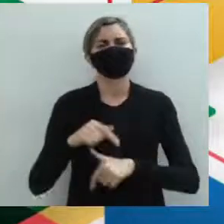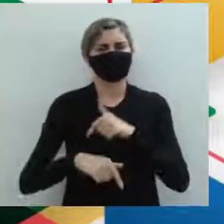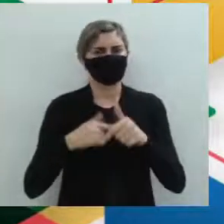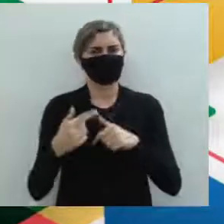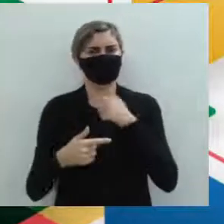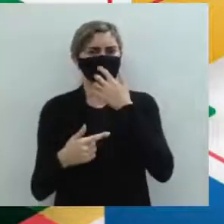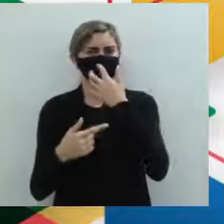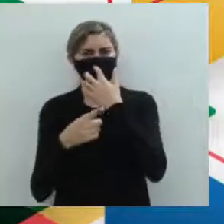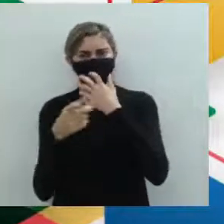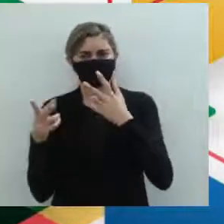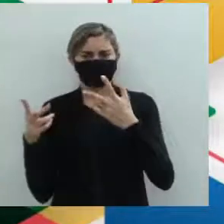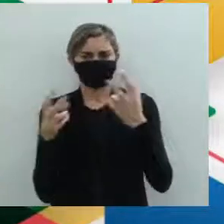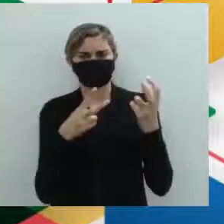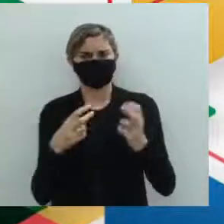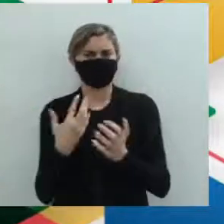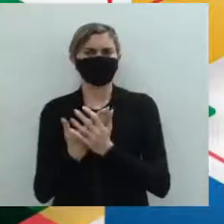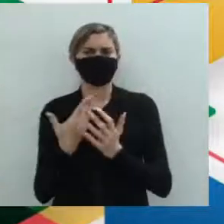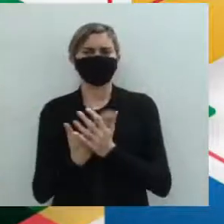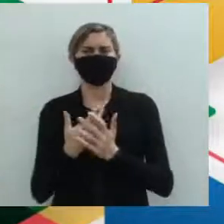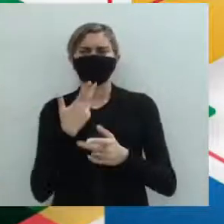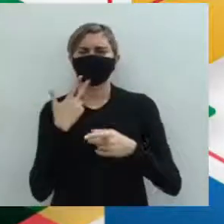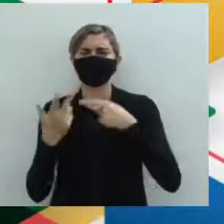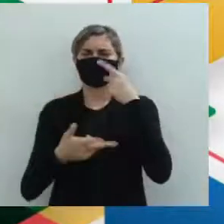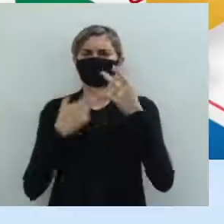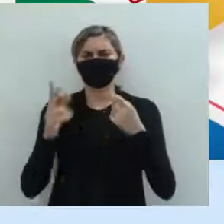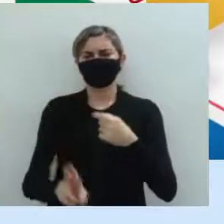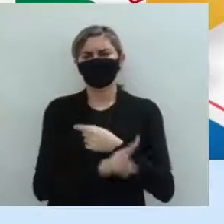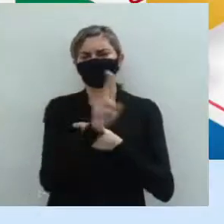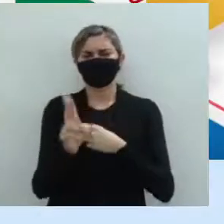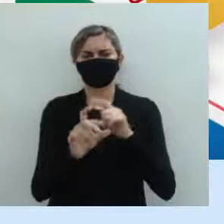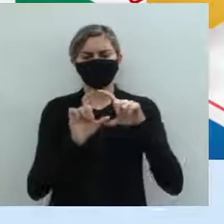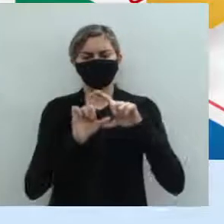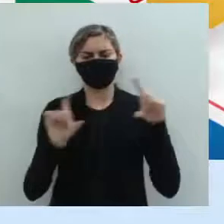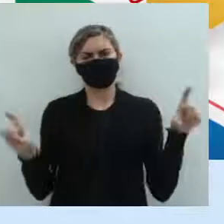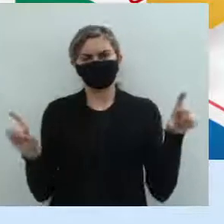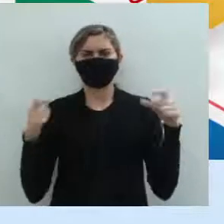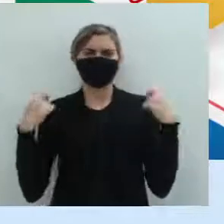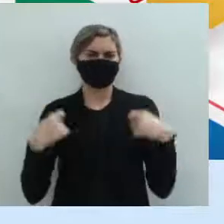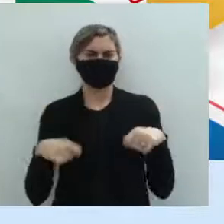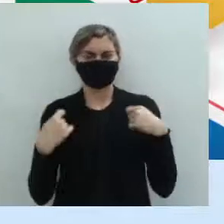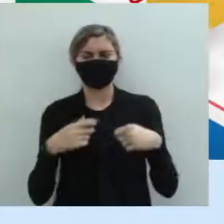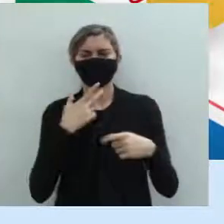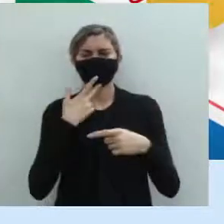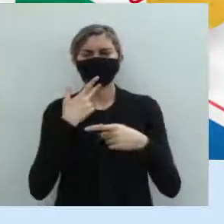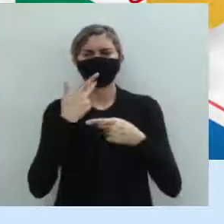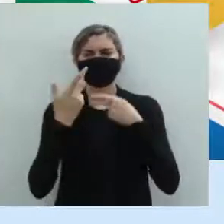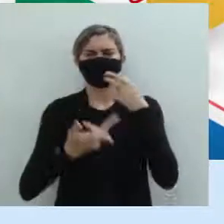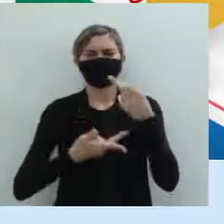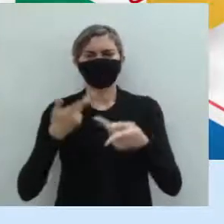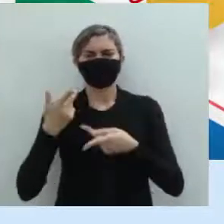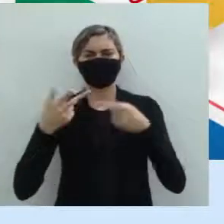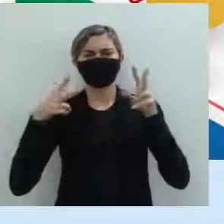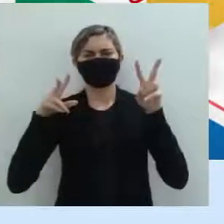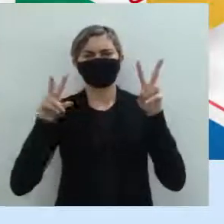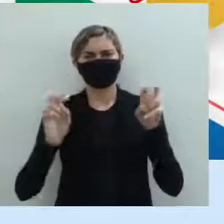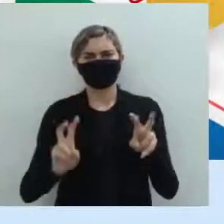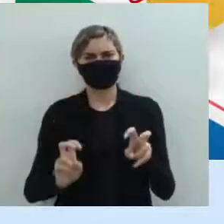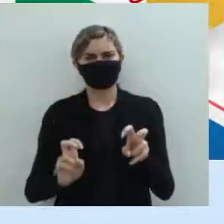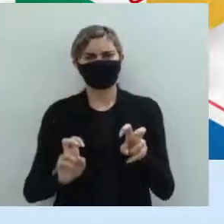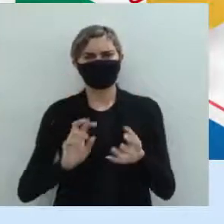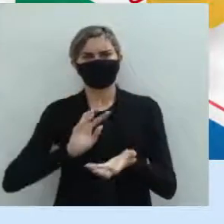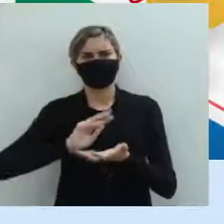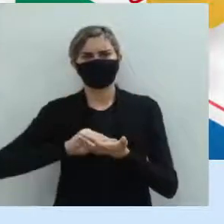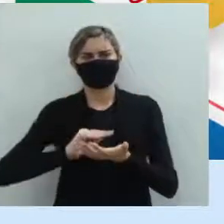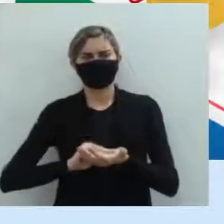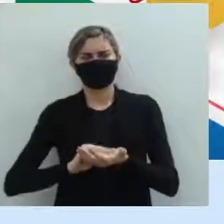trabalho. Vocês têm percebido que nas aulas a gente tem falado, eu tenho usado muito essa frase, né? Precisamos falar sobre. E a gente vai falar hoje sobre precarização